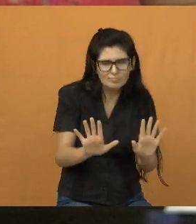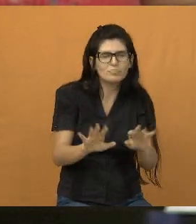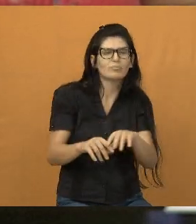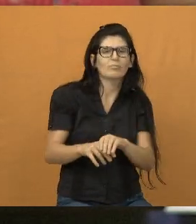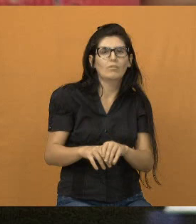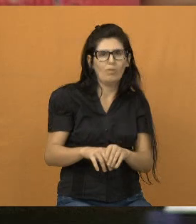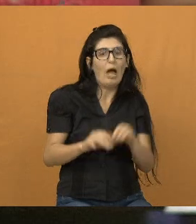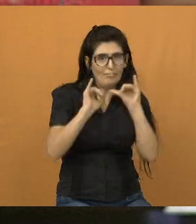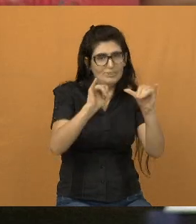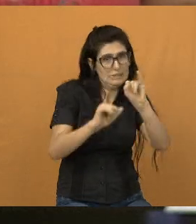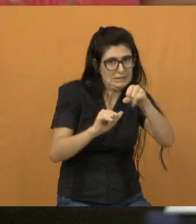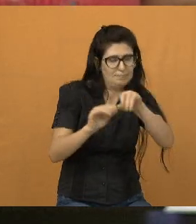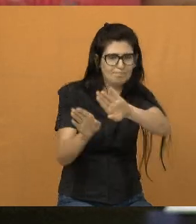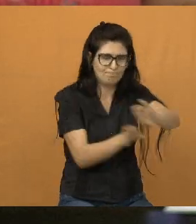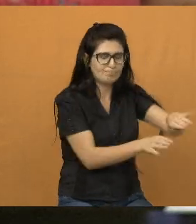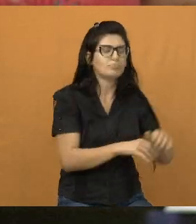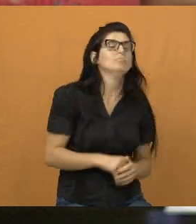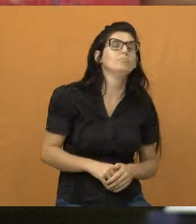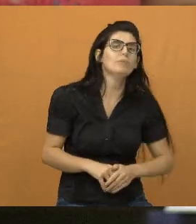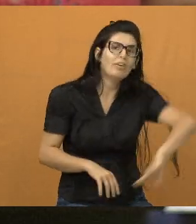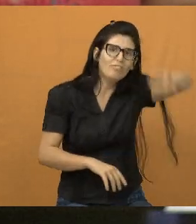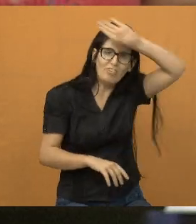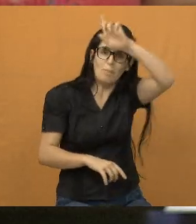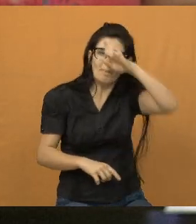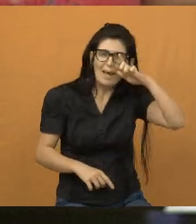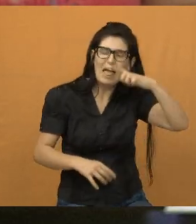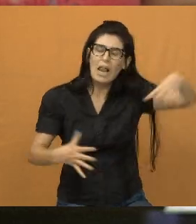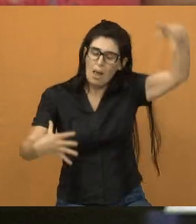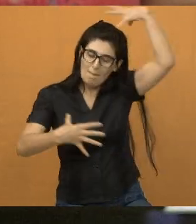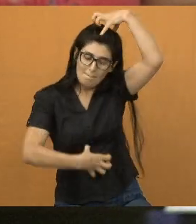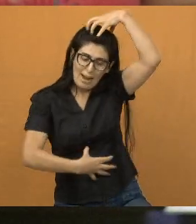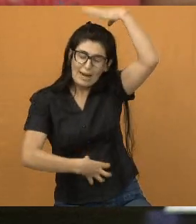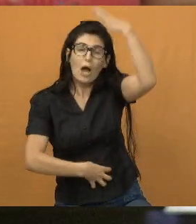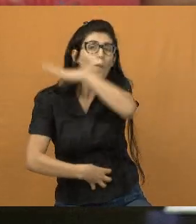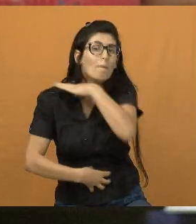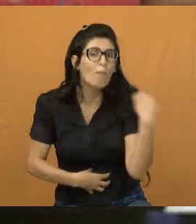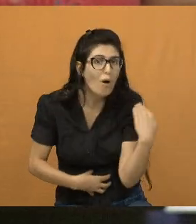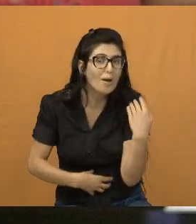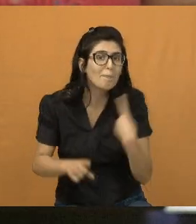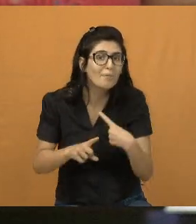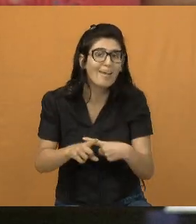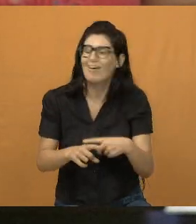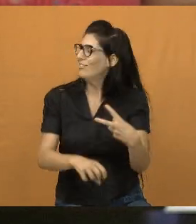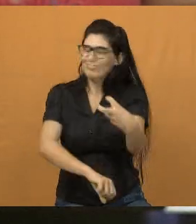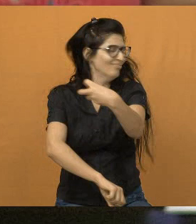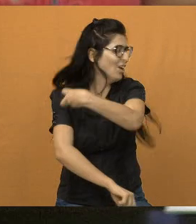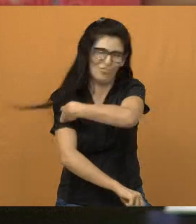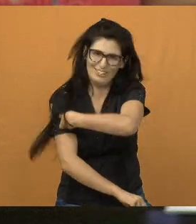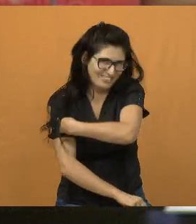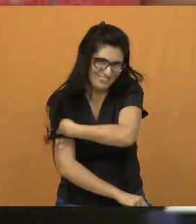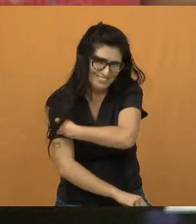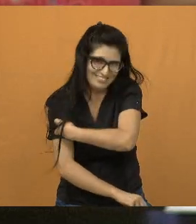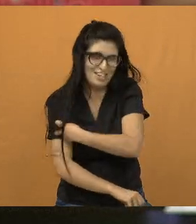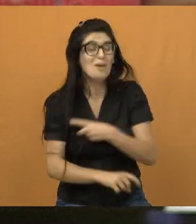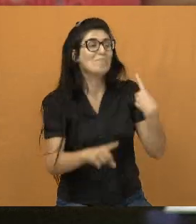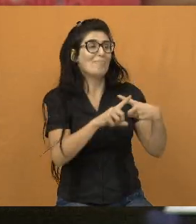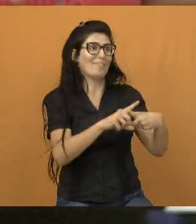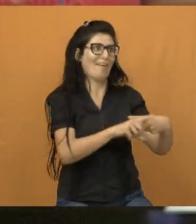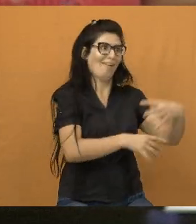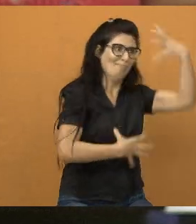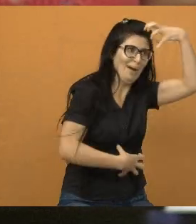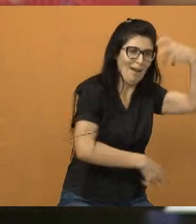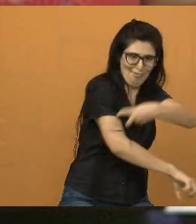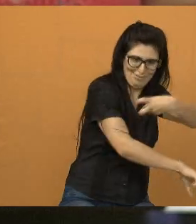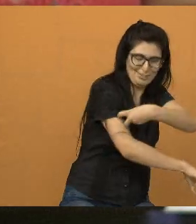amarela, o macaco morre justamente porque ele não é vacinado. Se ele fosse vacinado, não morreria. Então,